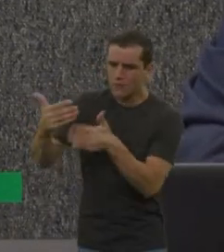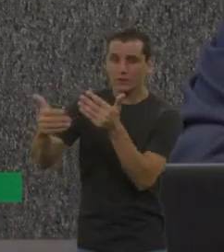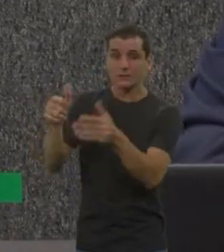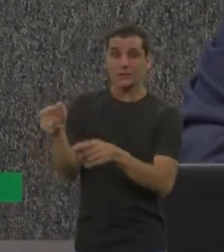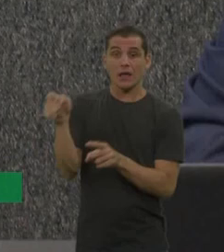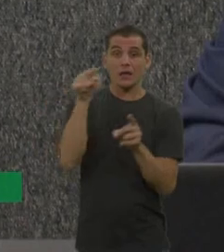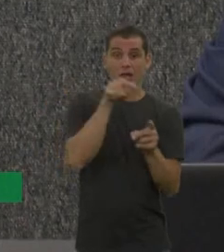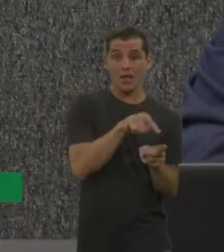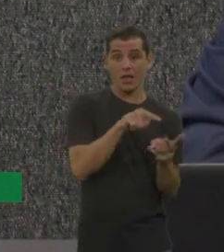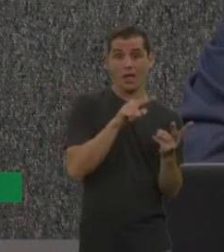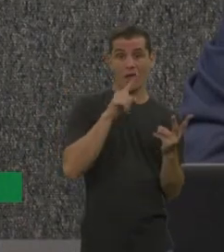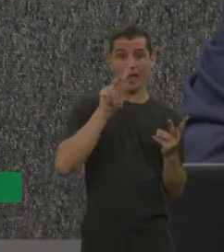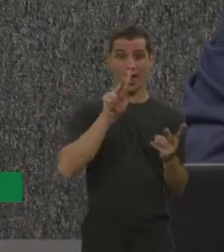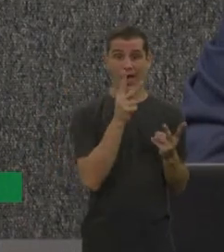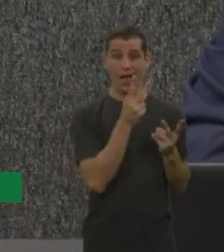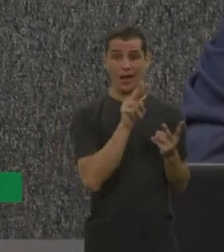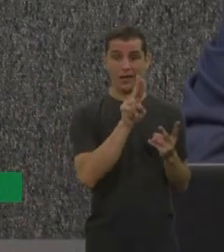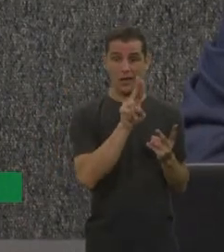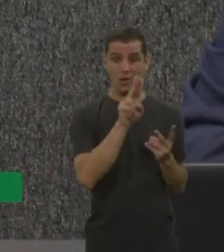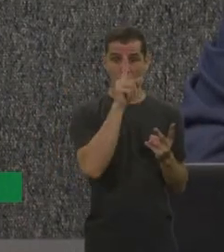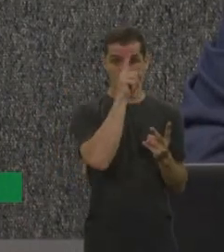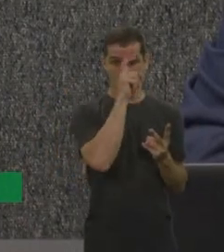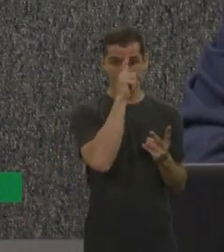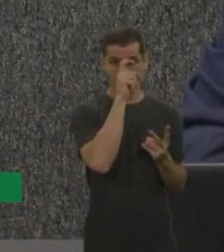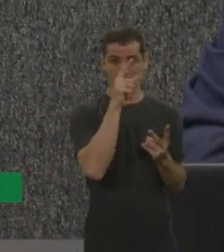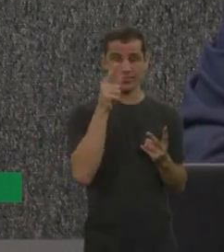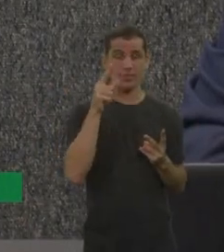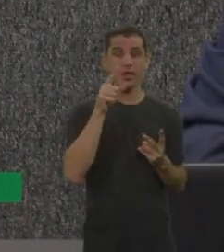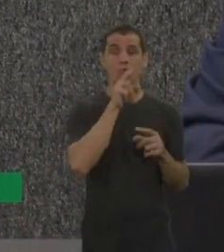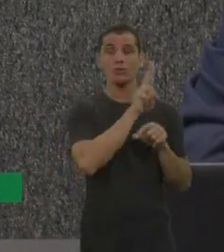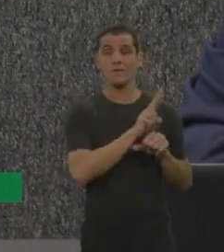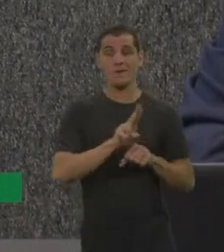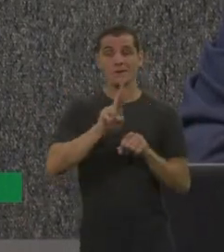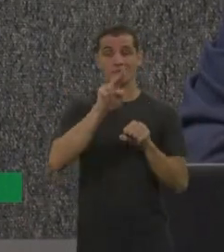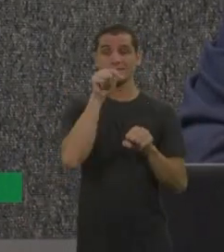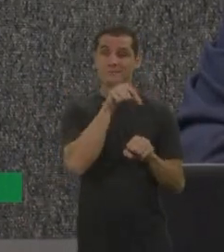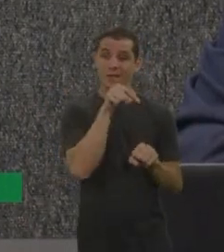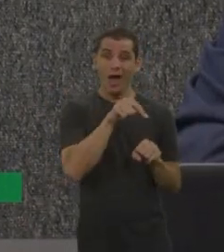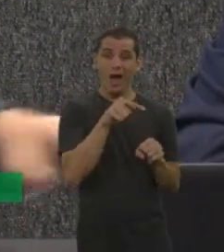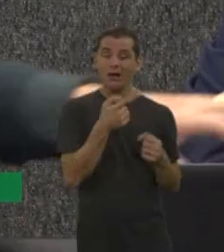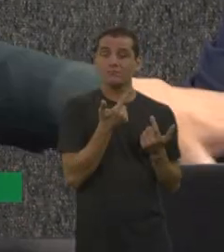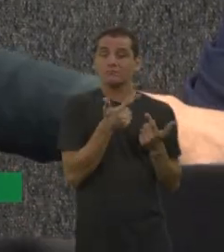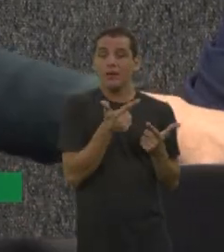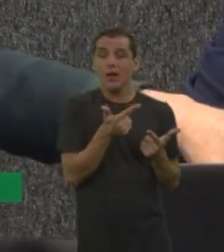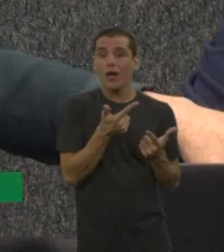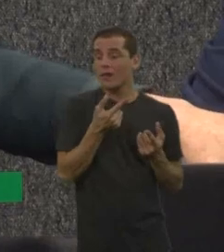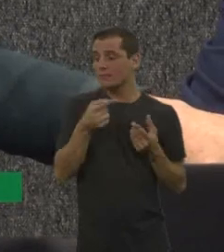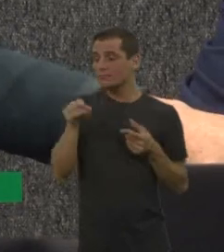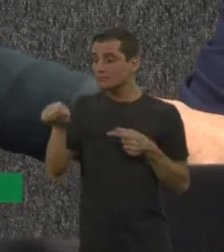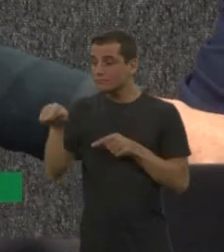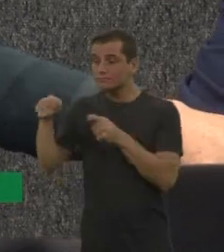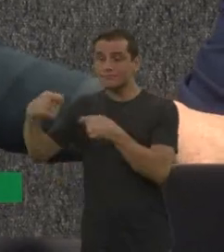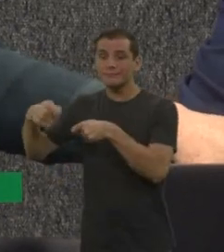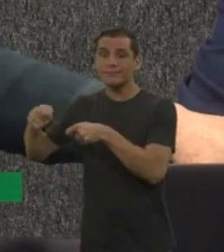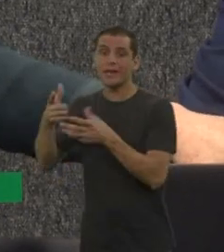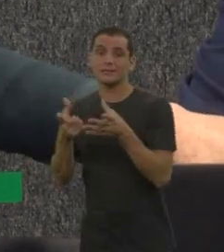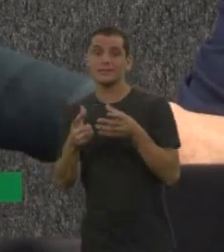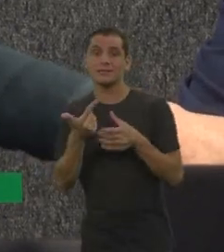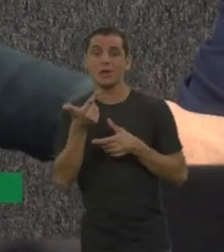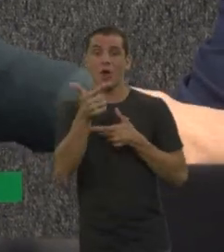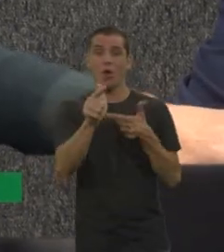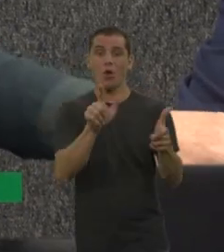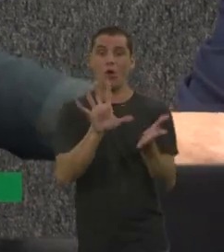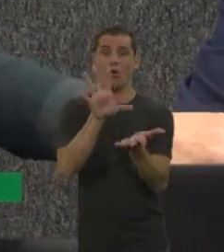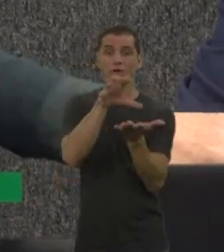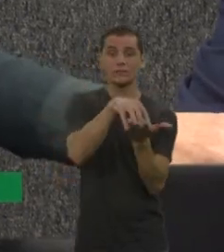Universitário. E por que que nós temos que ter, além do Hospital Infantil, outros centros que eu concordo em grau, número